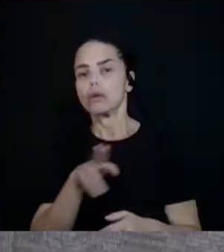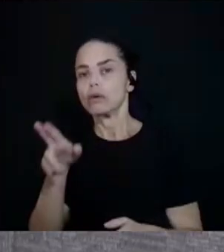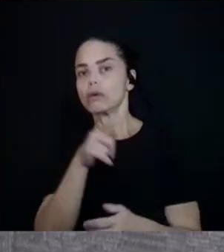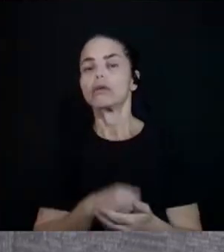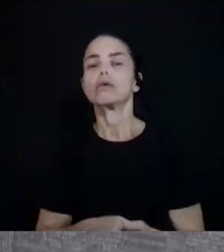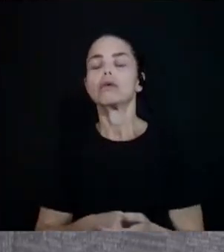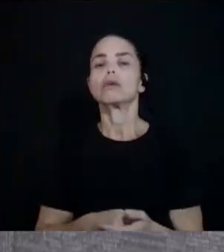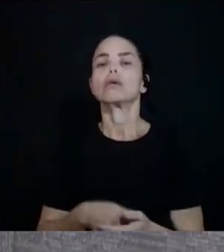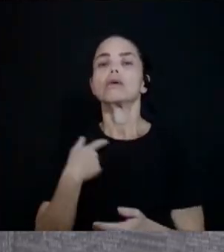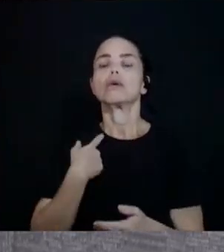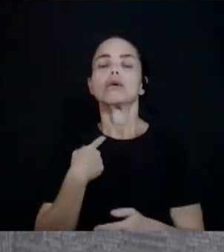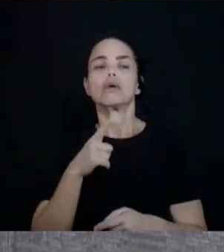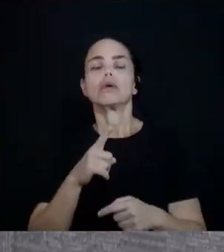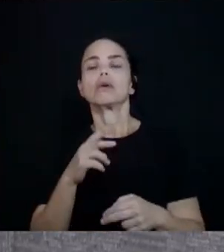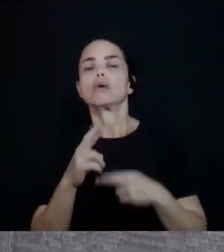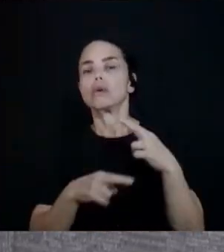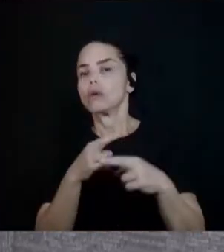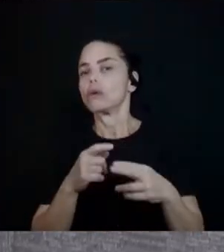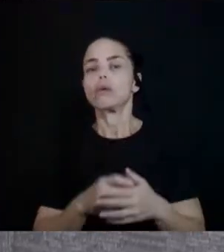matéria-prima, produção,